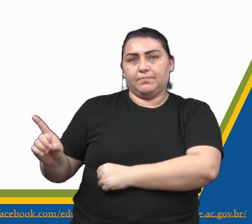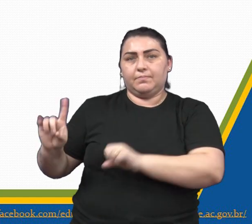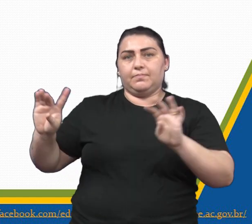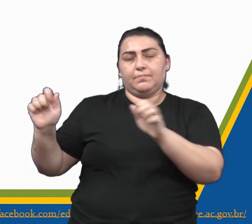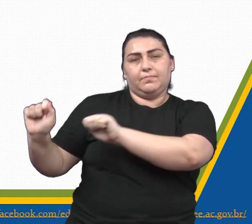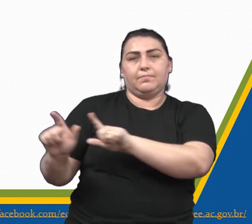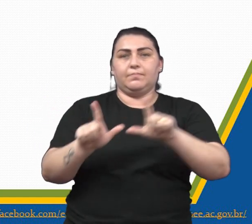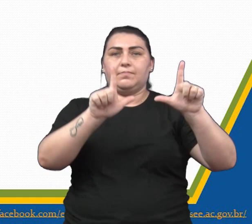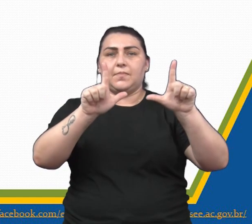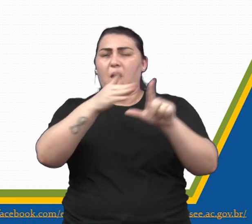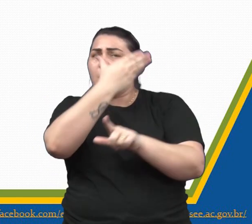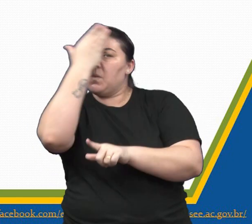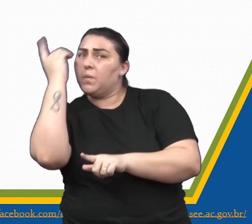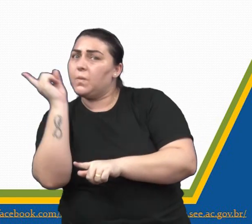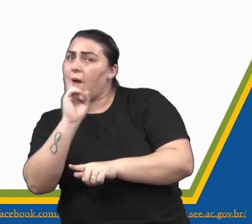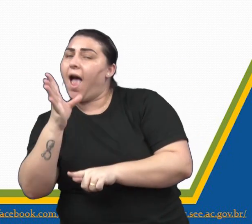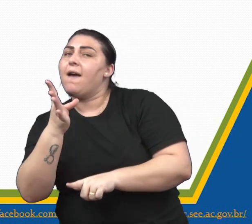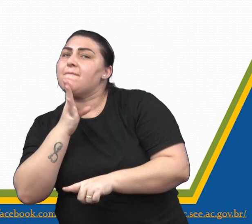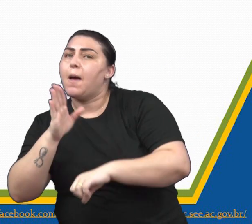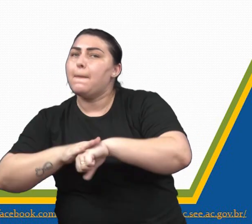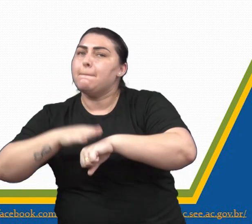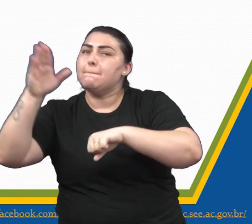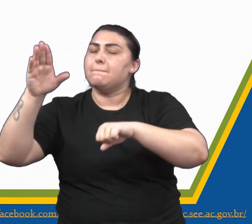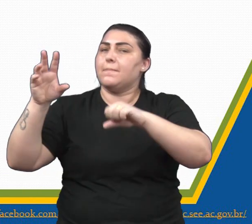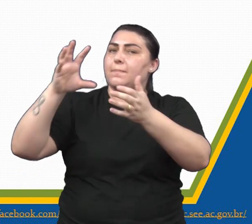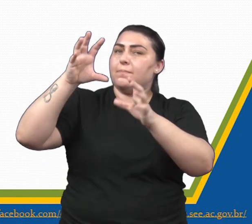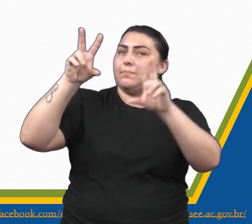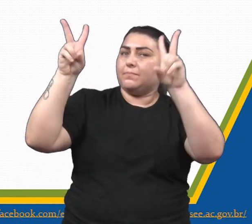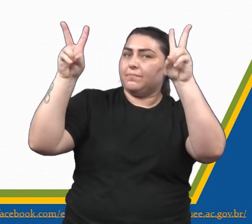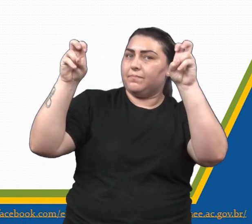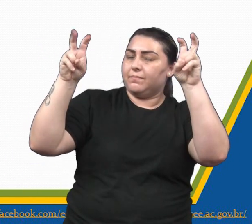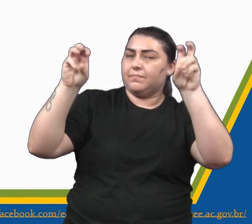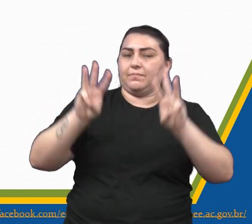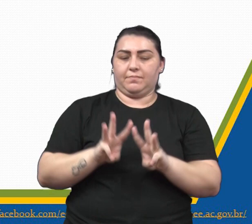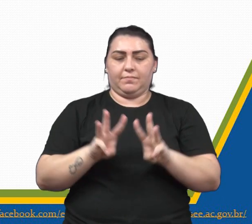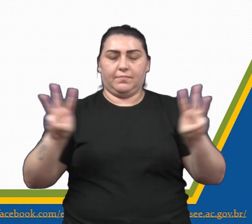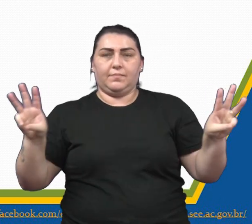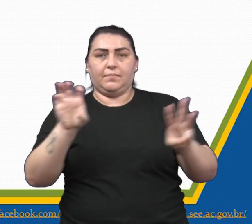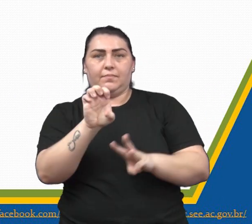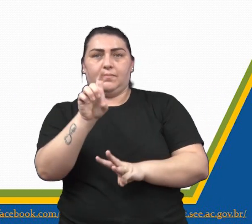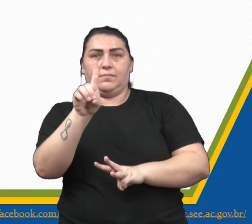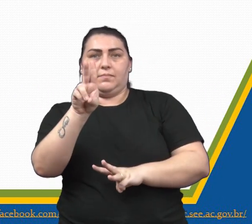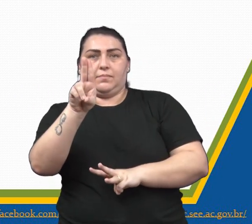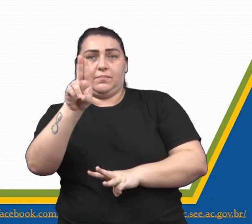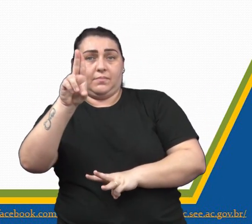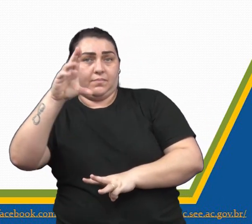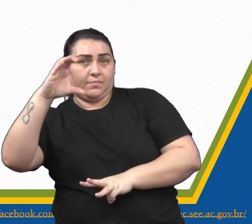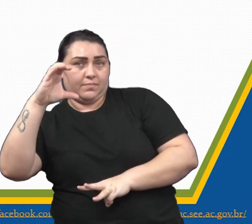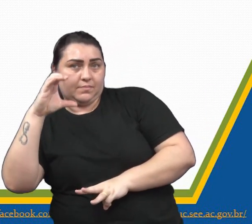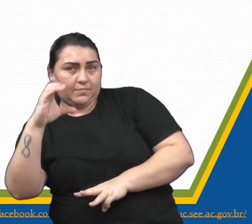slide. E não esqueçam de conhecer mais sobre o assunto. Acessem a plataforma